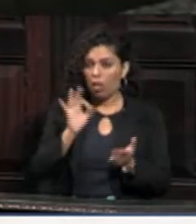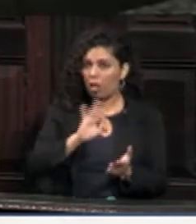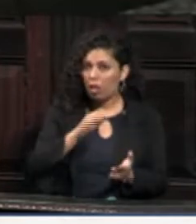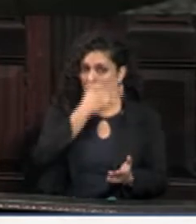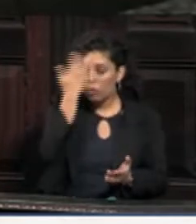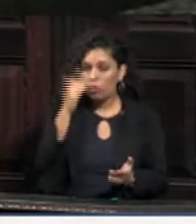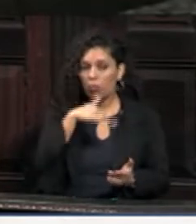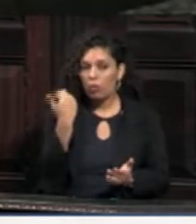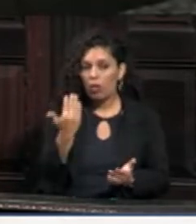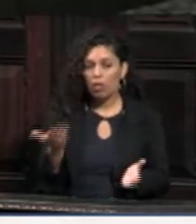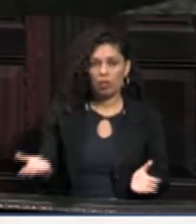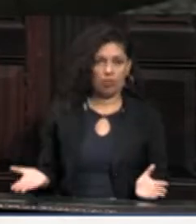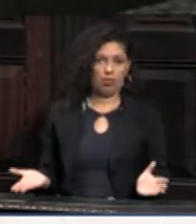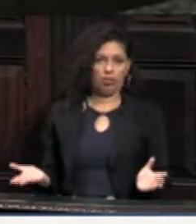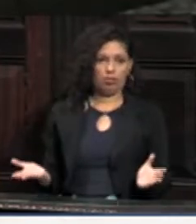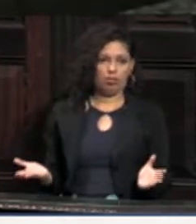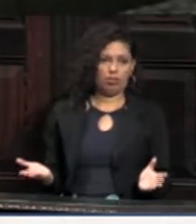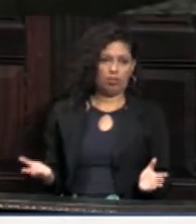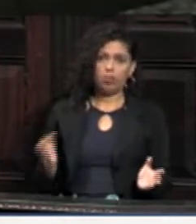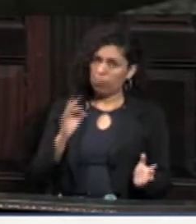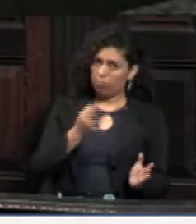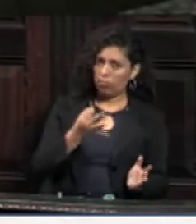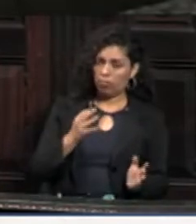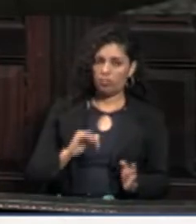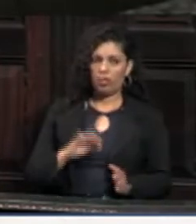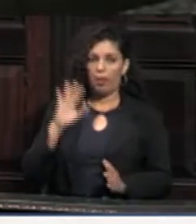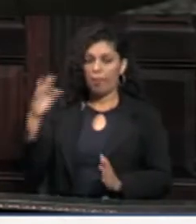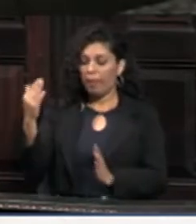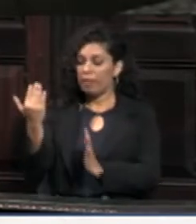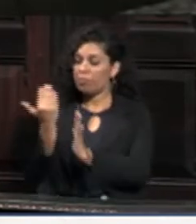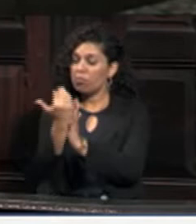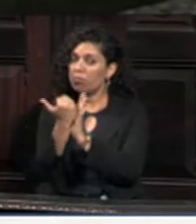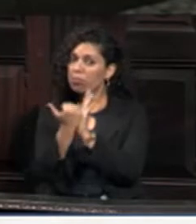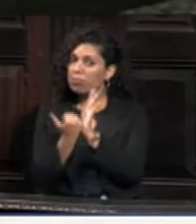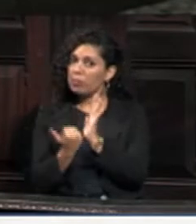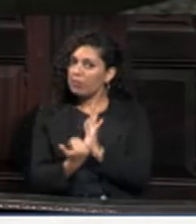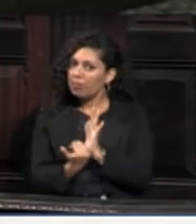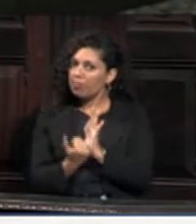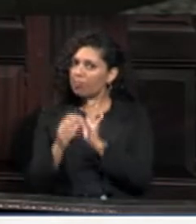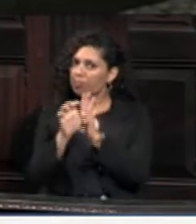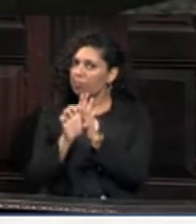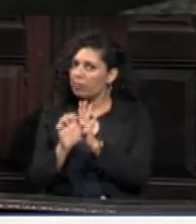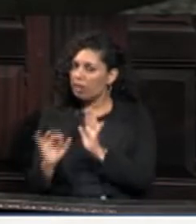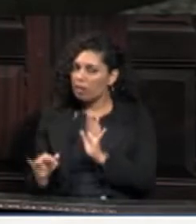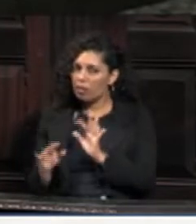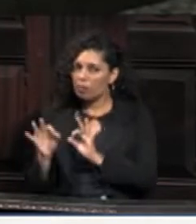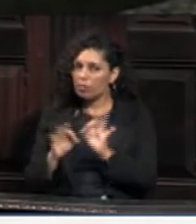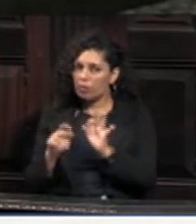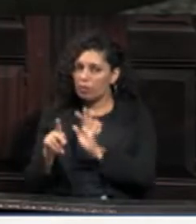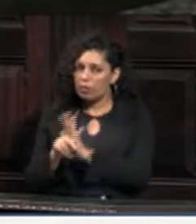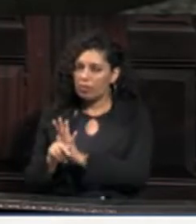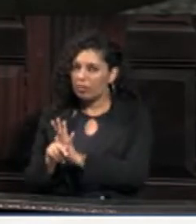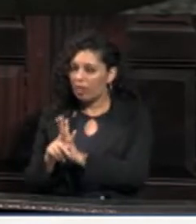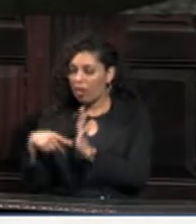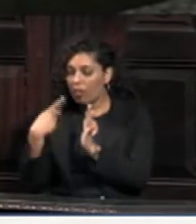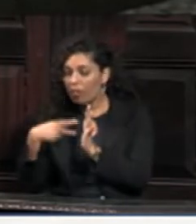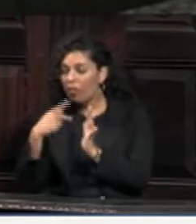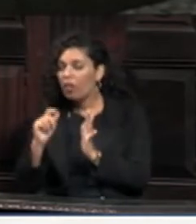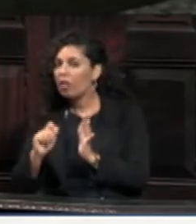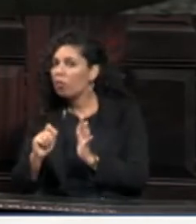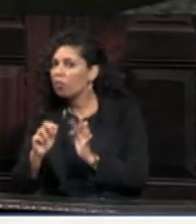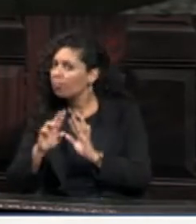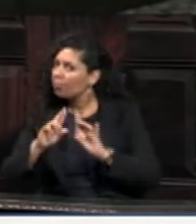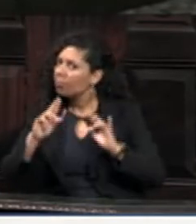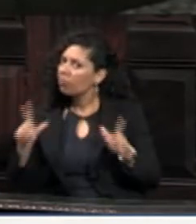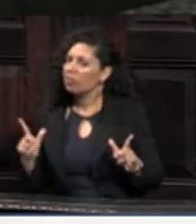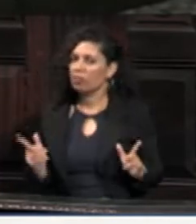mas o que está dito no texto do substitutivo não é isso.